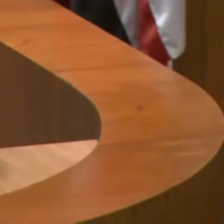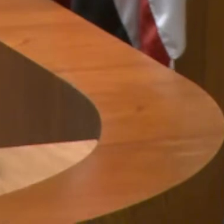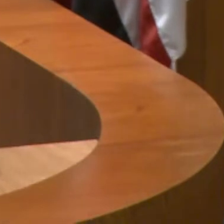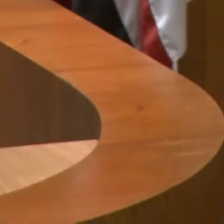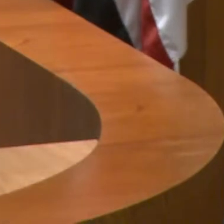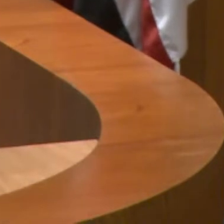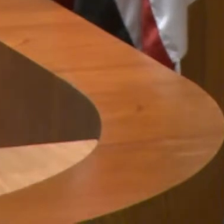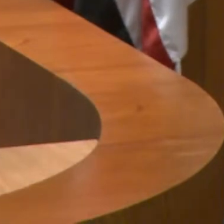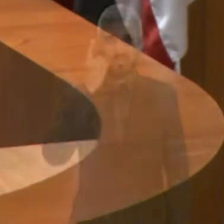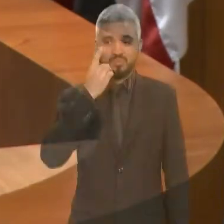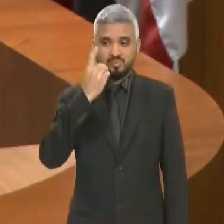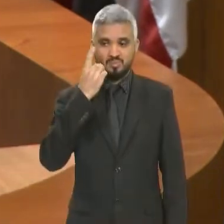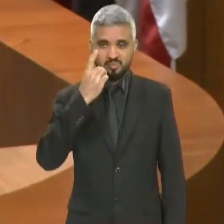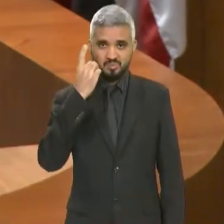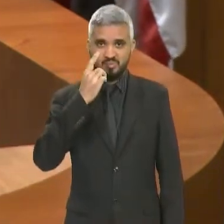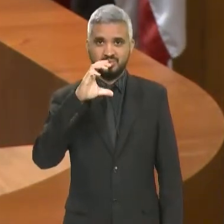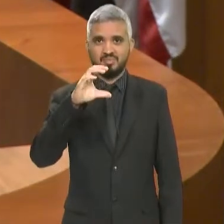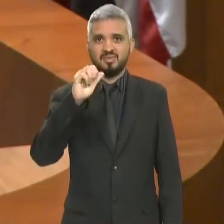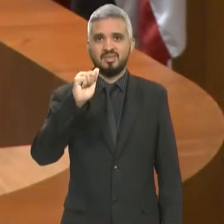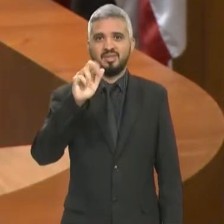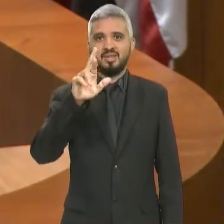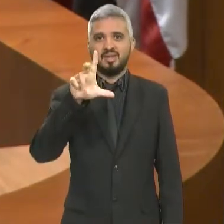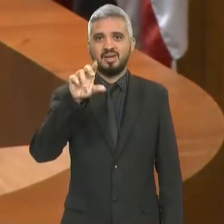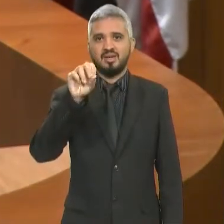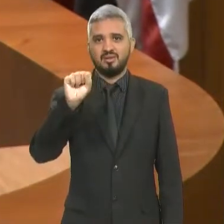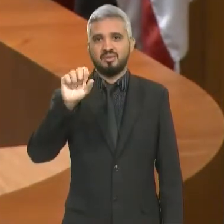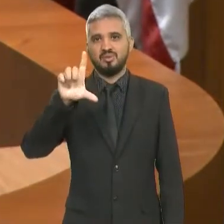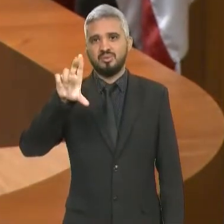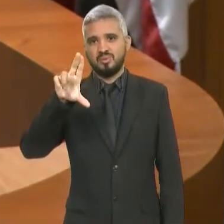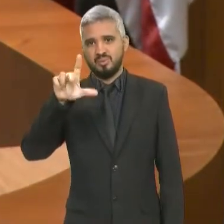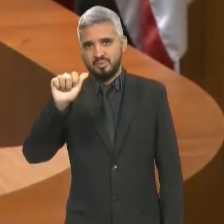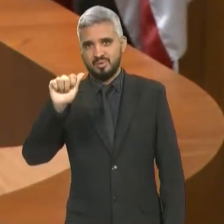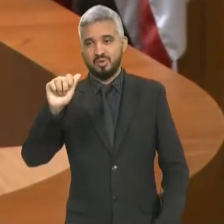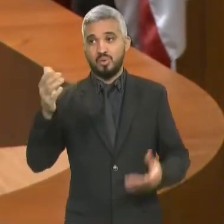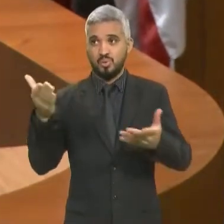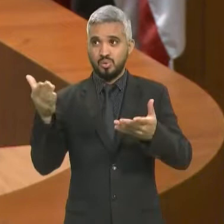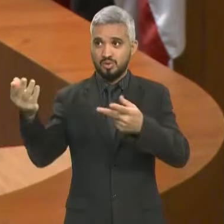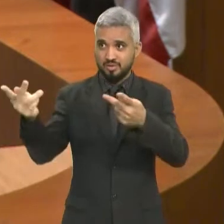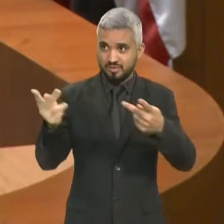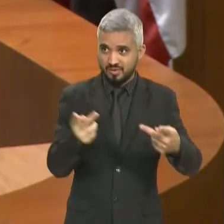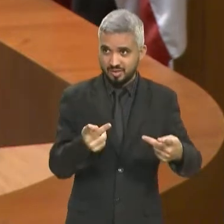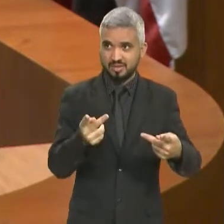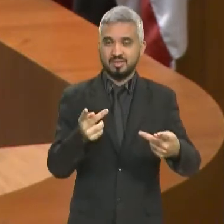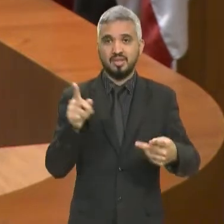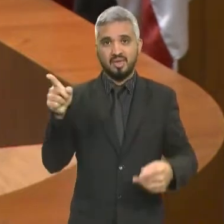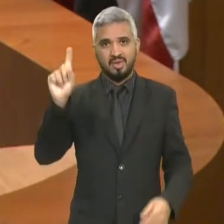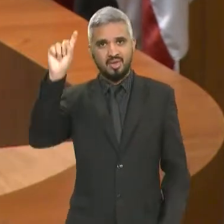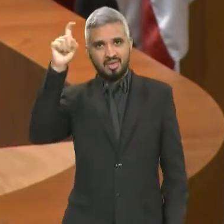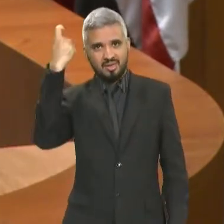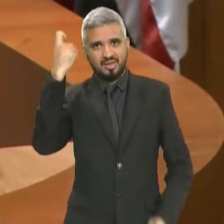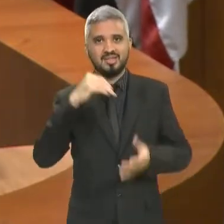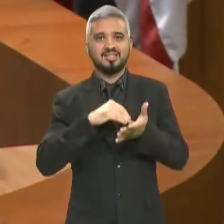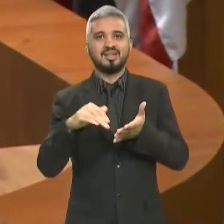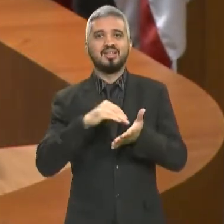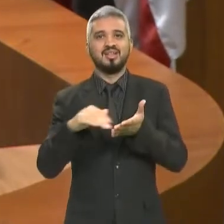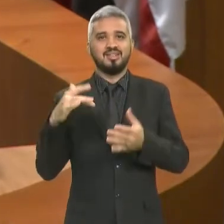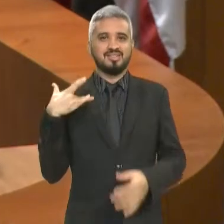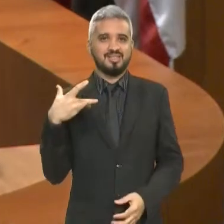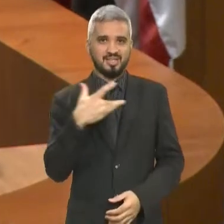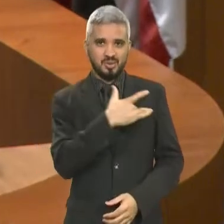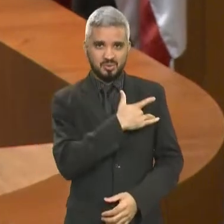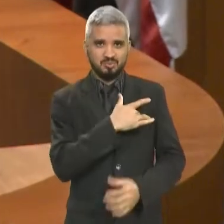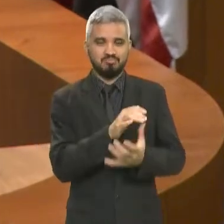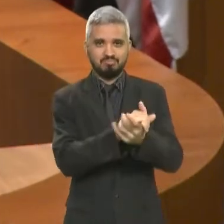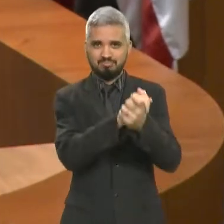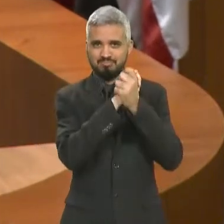Lula, que agora nos visita, Vossa Excelência, que era secretário de saúde à época, quero parabenizá-lo pela